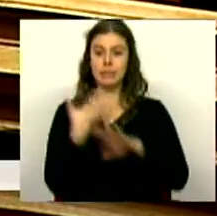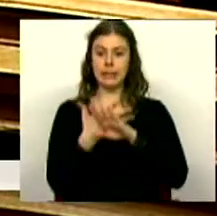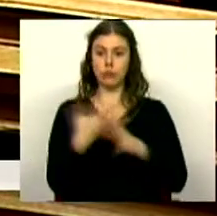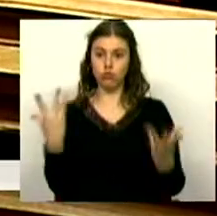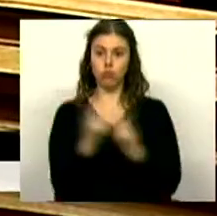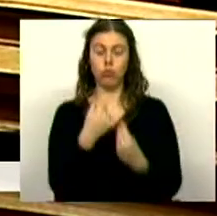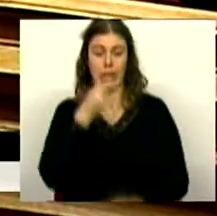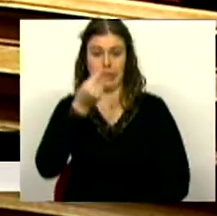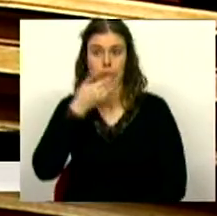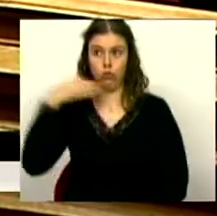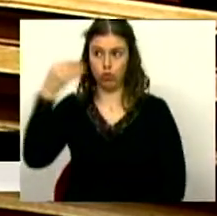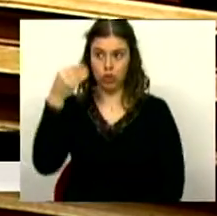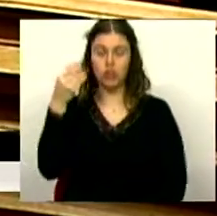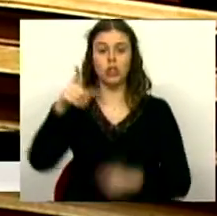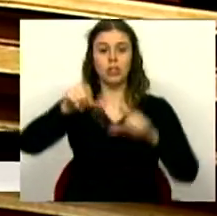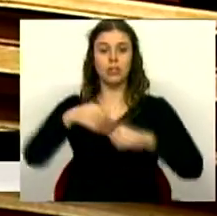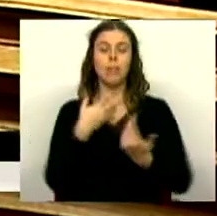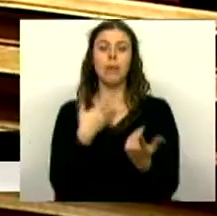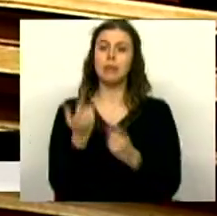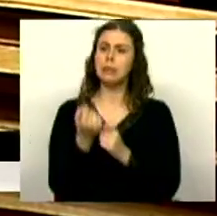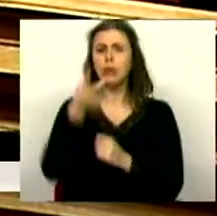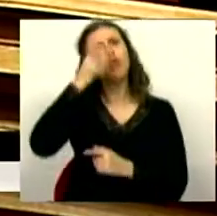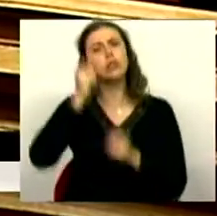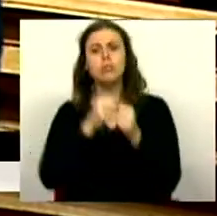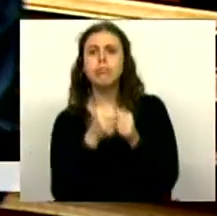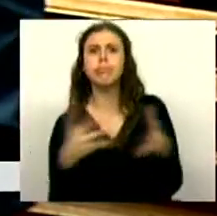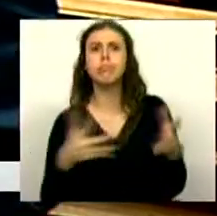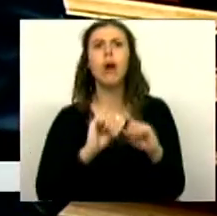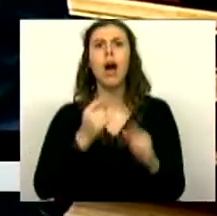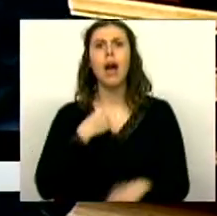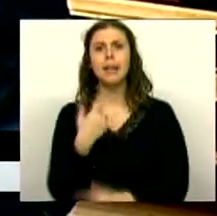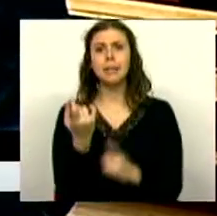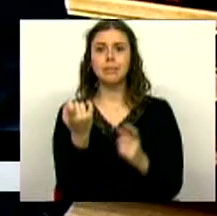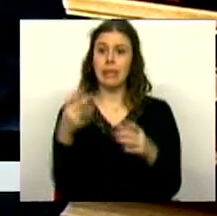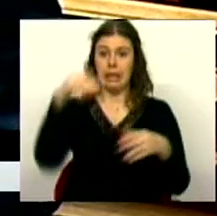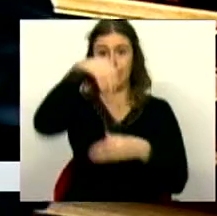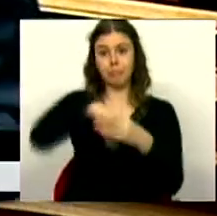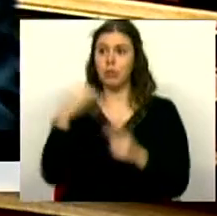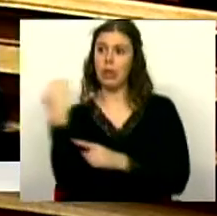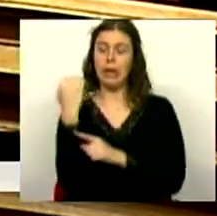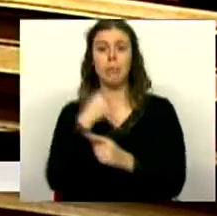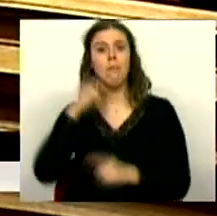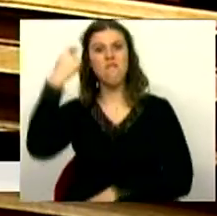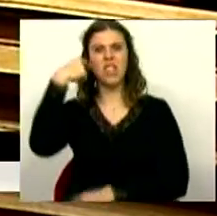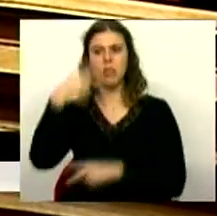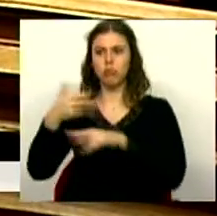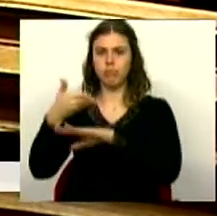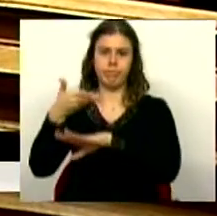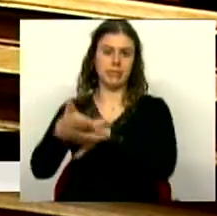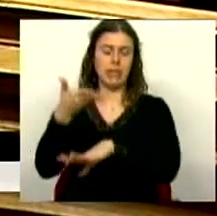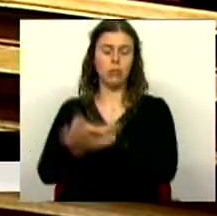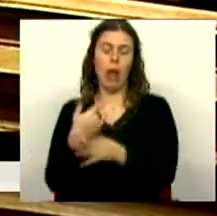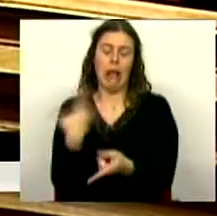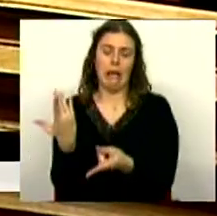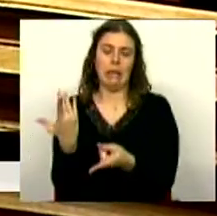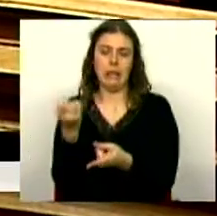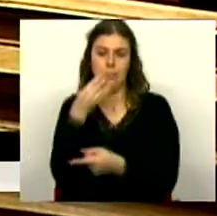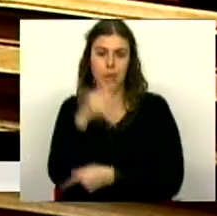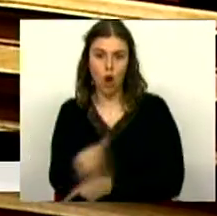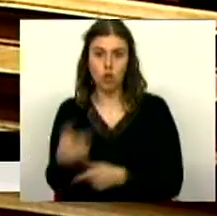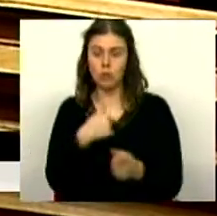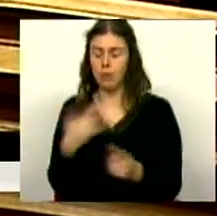adolescentes e ainda densificar o conceito do tipo que está presente no crime de pornografia de menores, de forma a abranger todas as condutas que